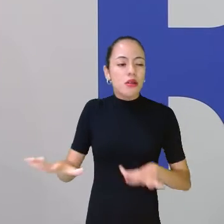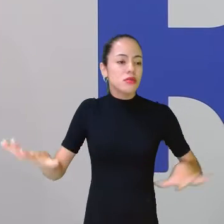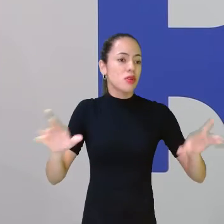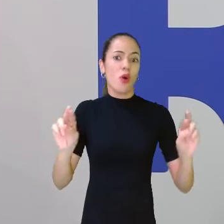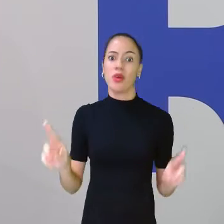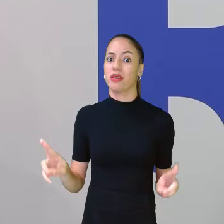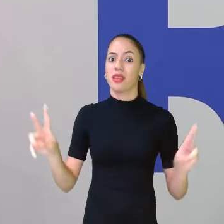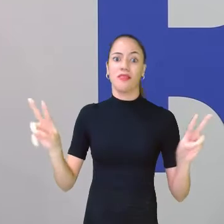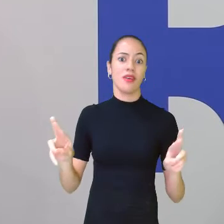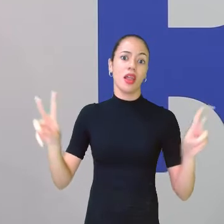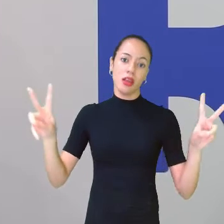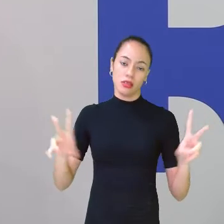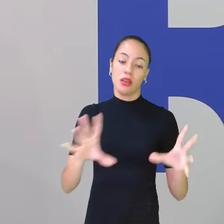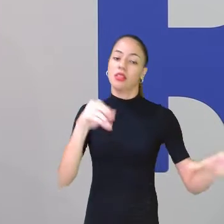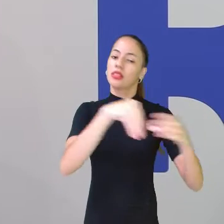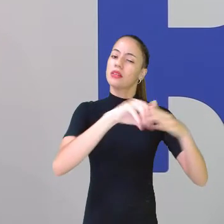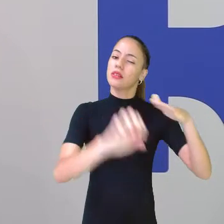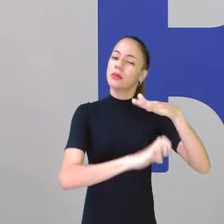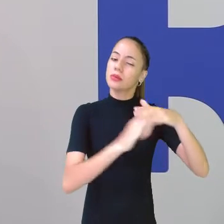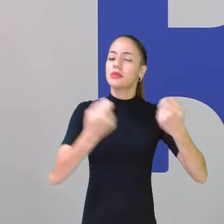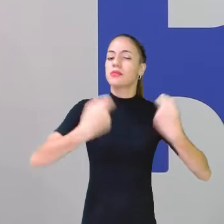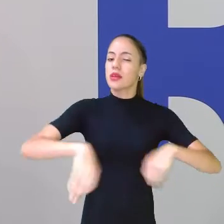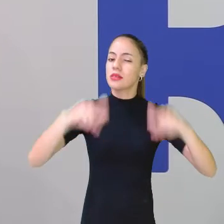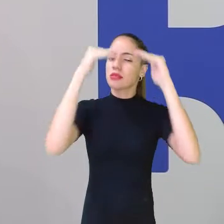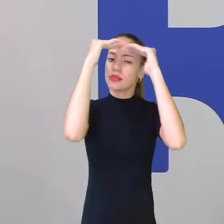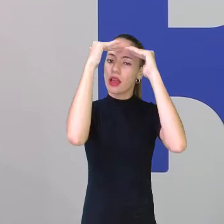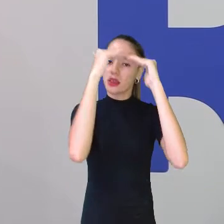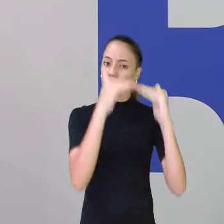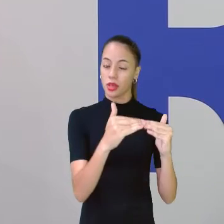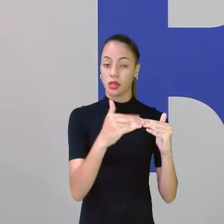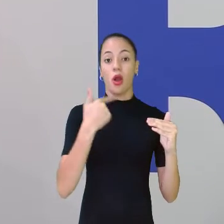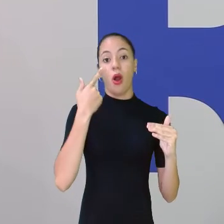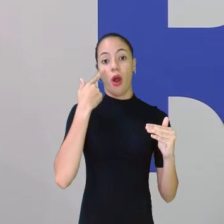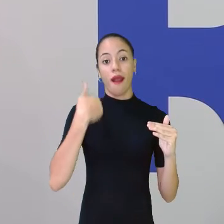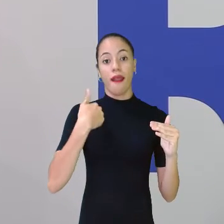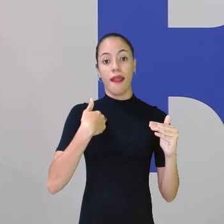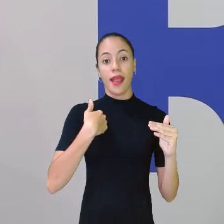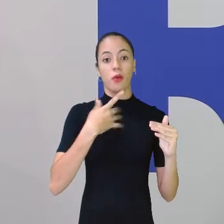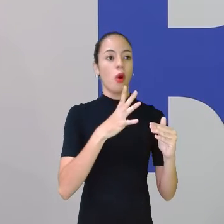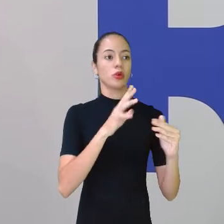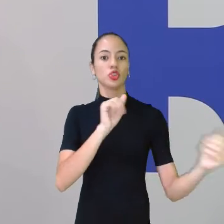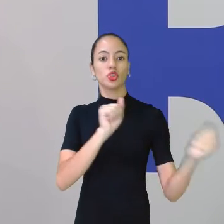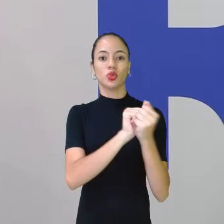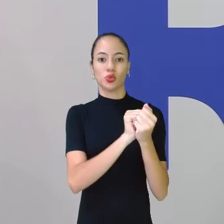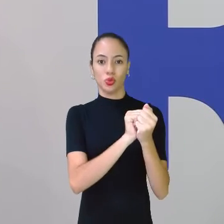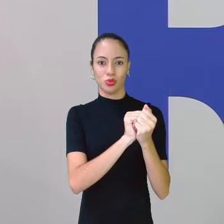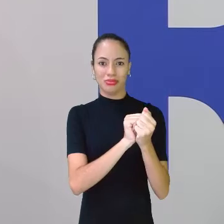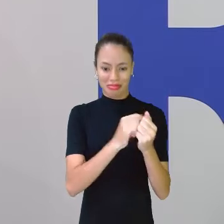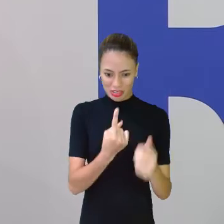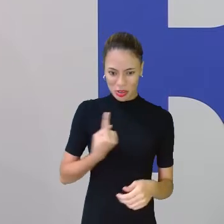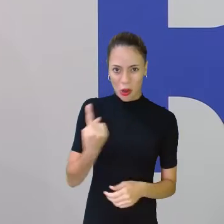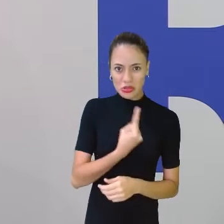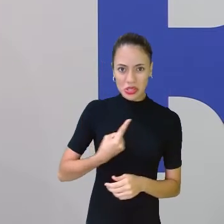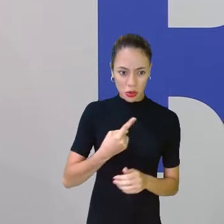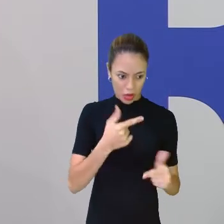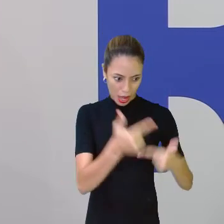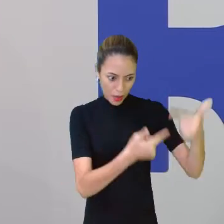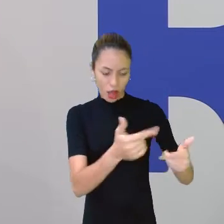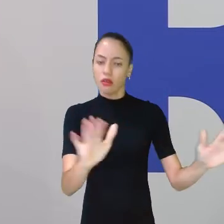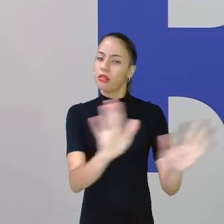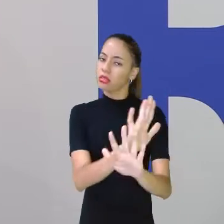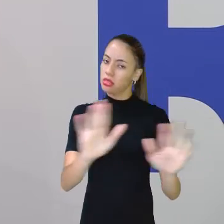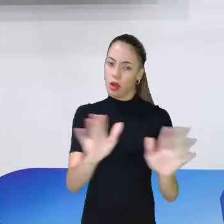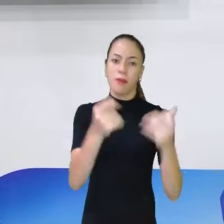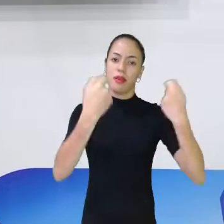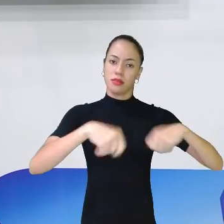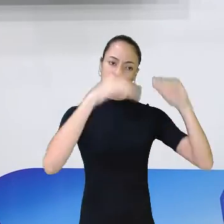que ter esse respeito, saber que a gente depende um do trabalho do outro. A gente não caminha sozinho. Né? Aí tem